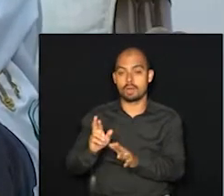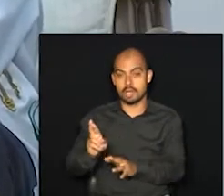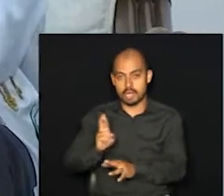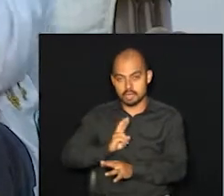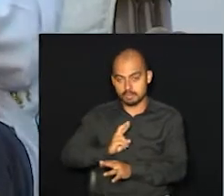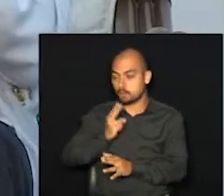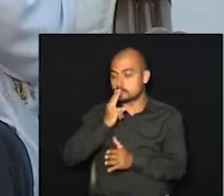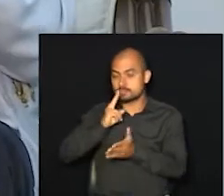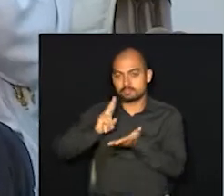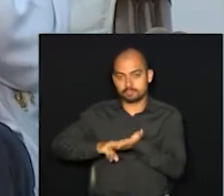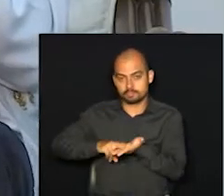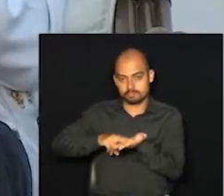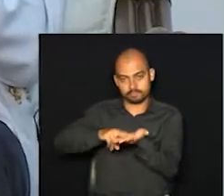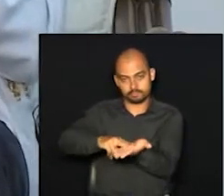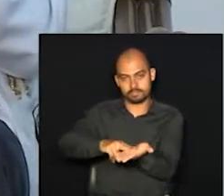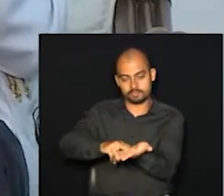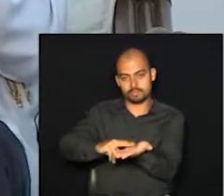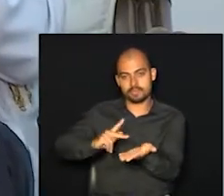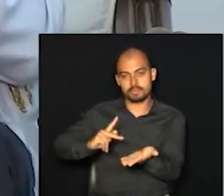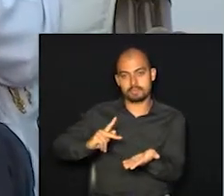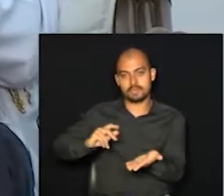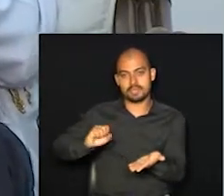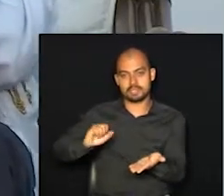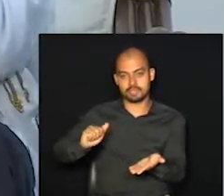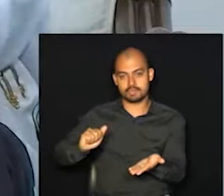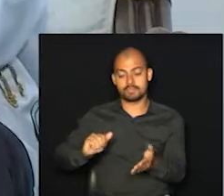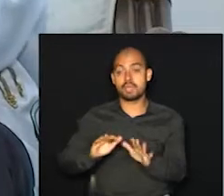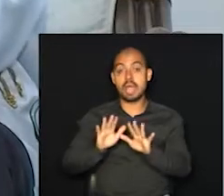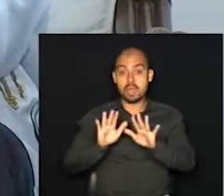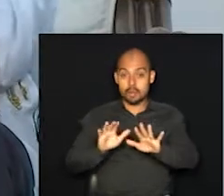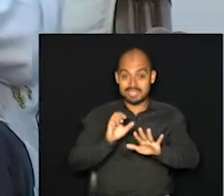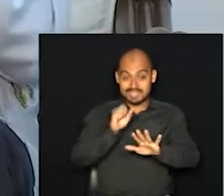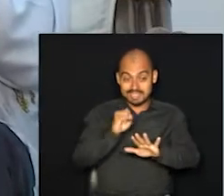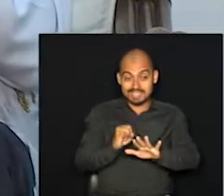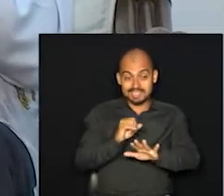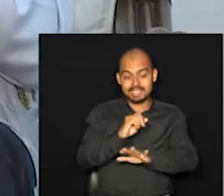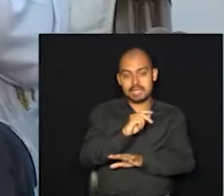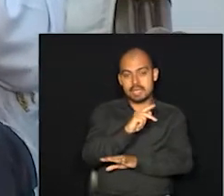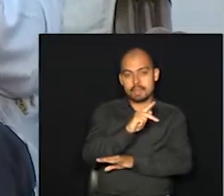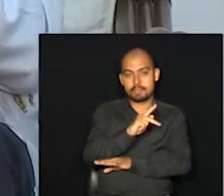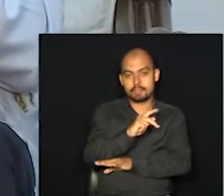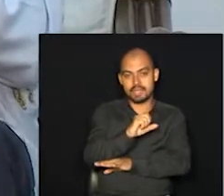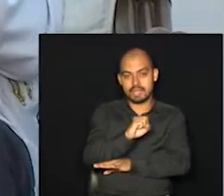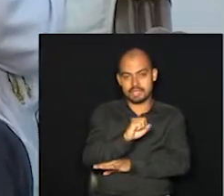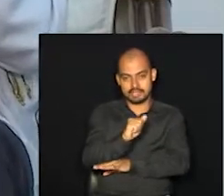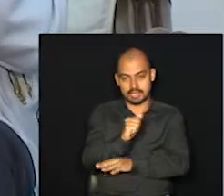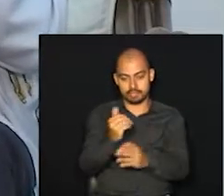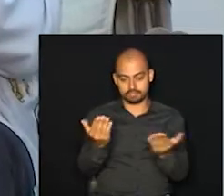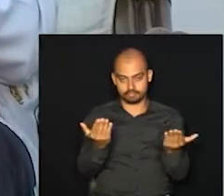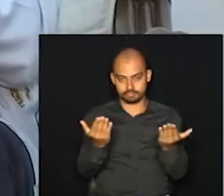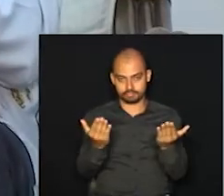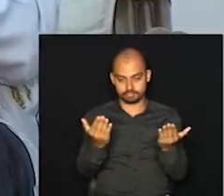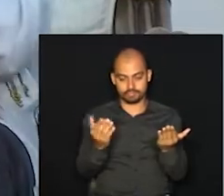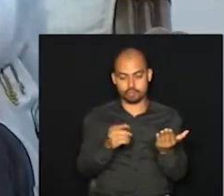do PSA. Aqueles que tiverem o PSA entre 4 e 10, eles serão